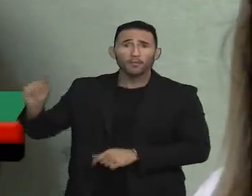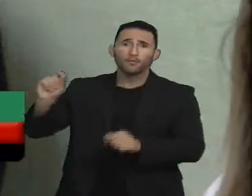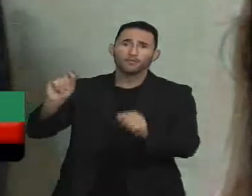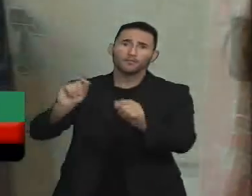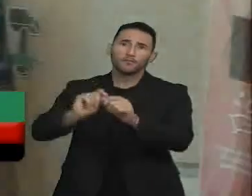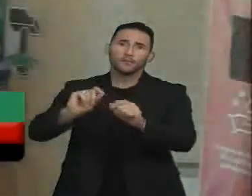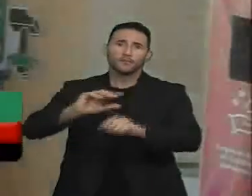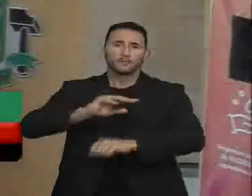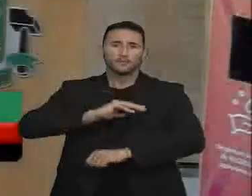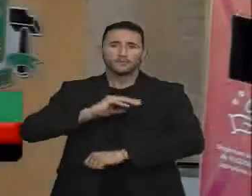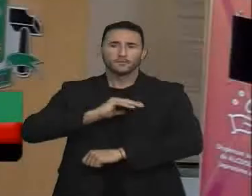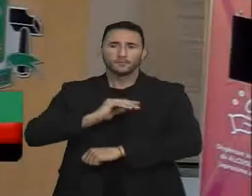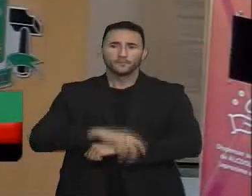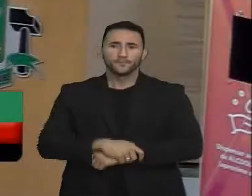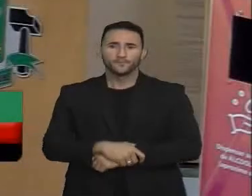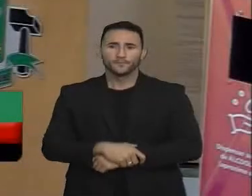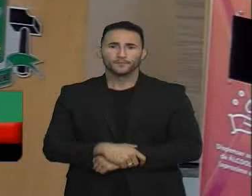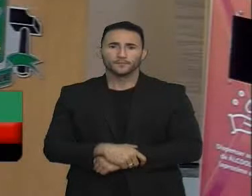Vereador Delbel,